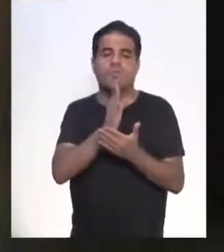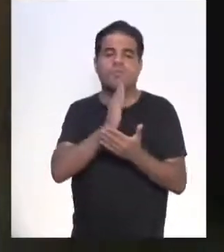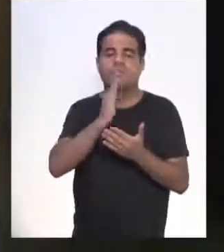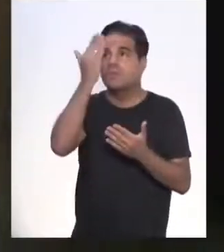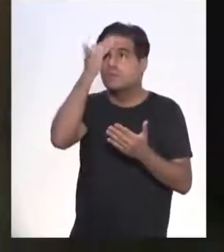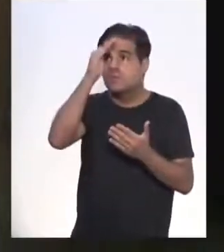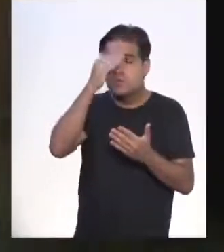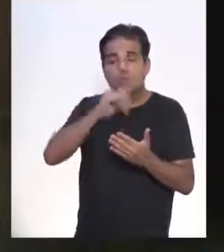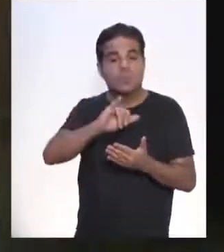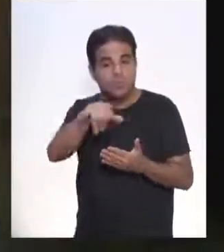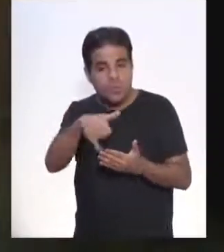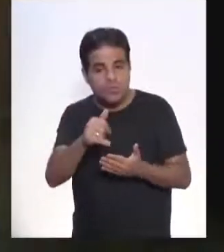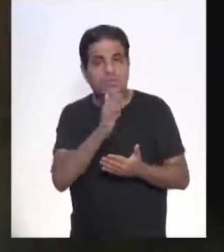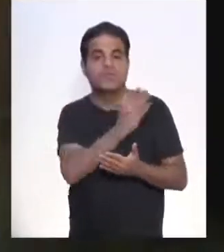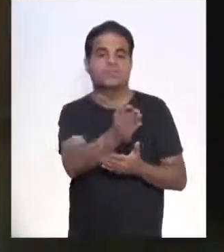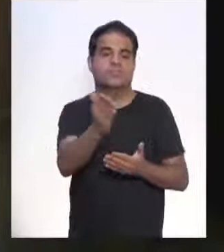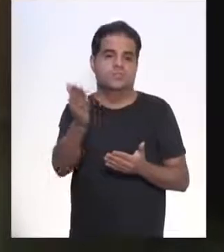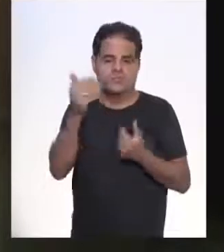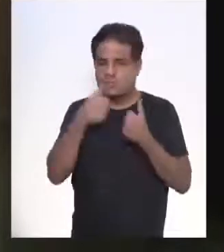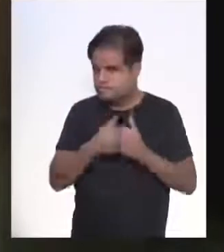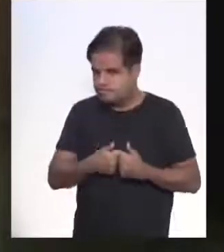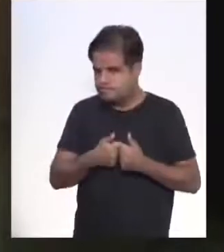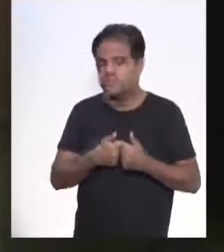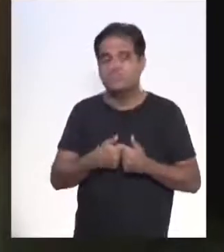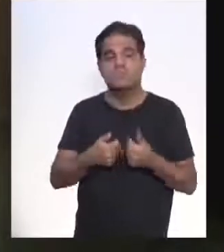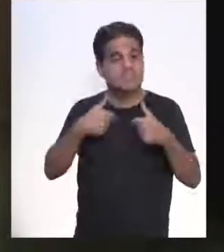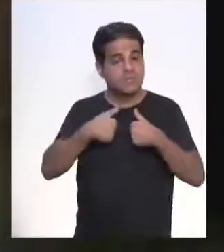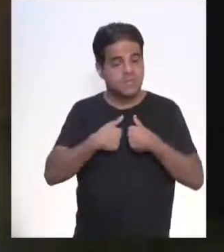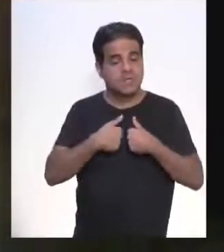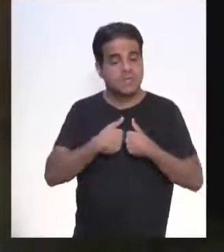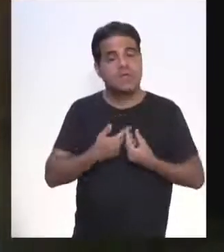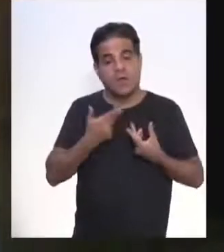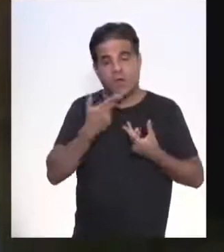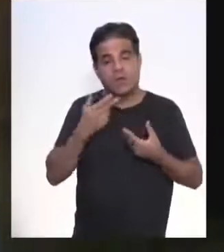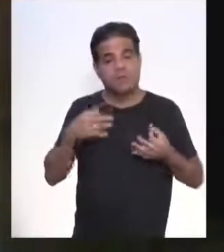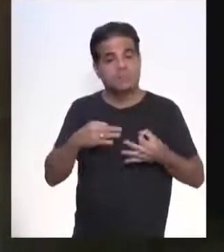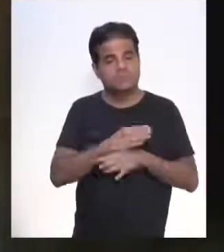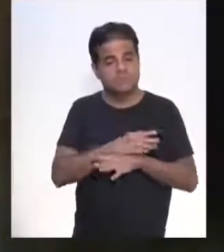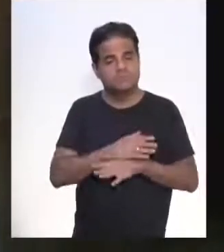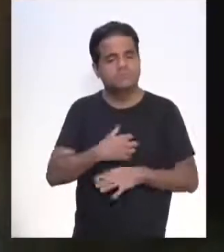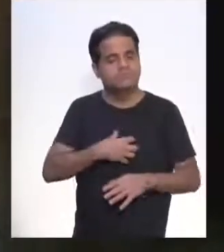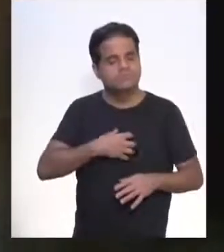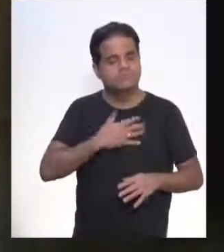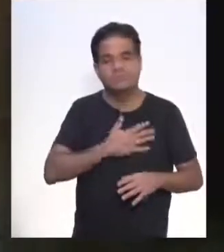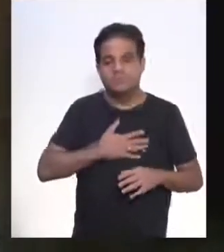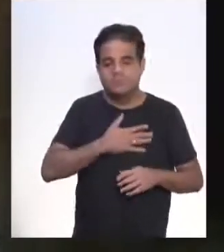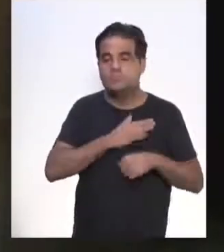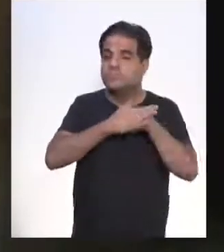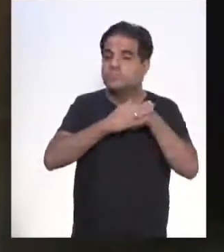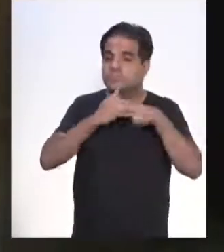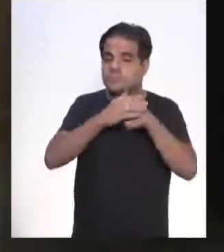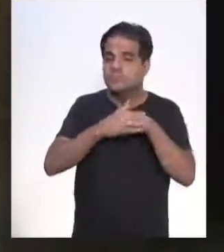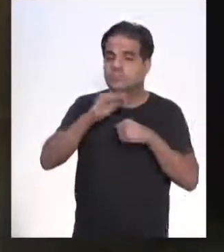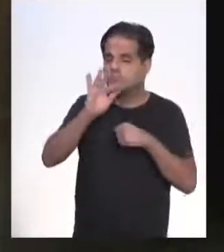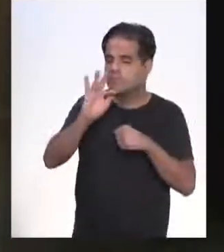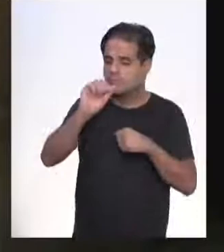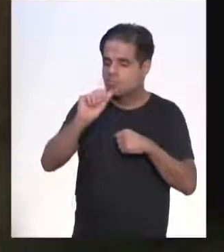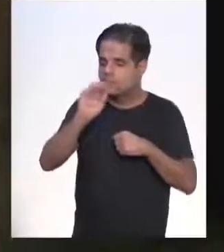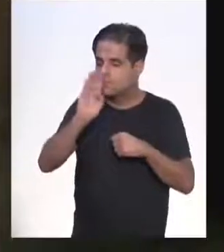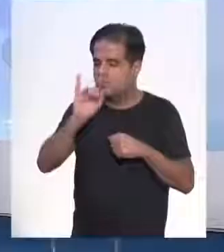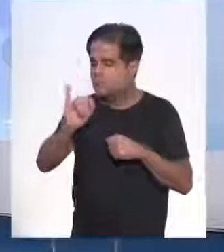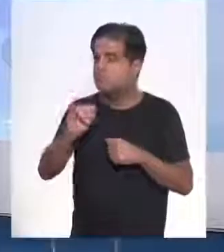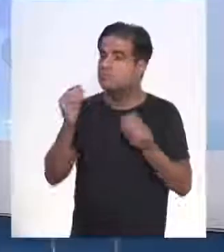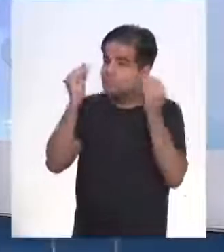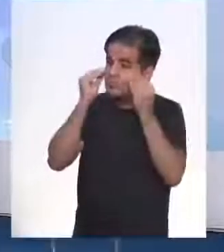e o aproveitamento de vocês. E eu me despeço de vocês com muito carinho. Fabi, Quero te mandar